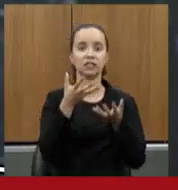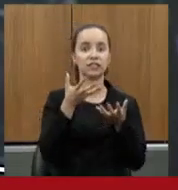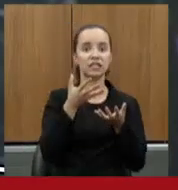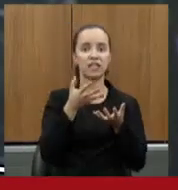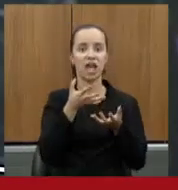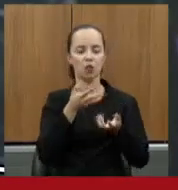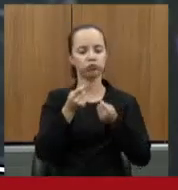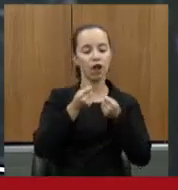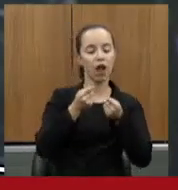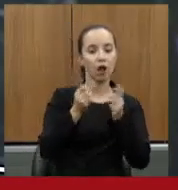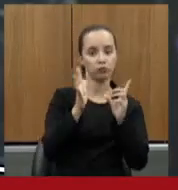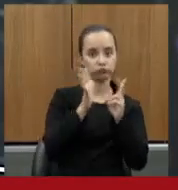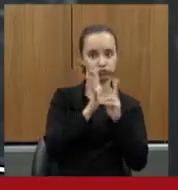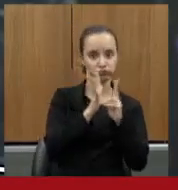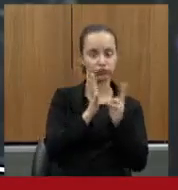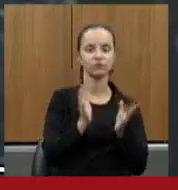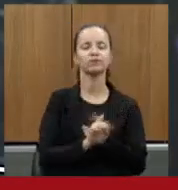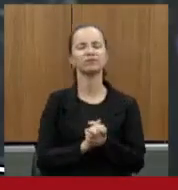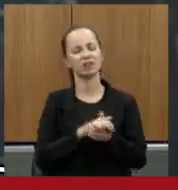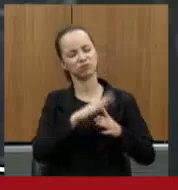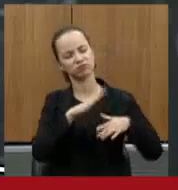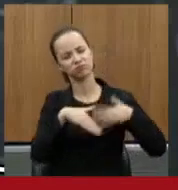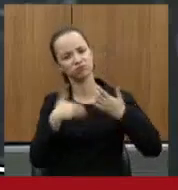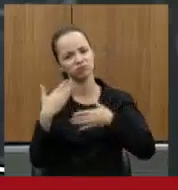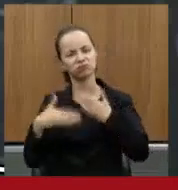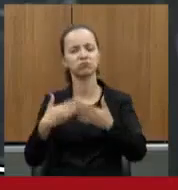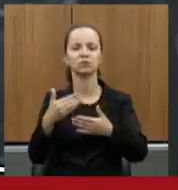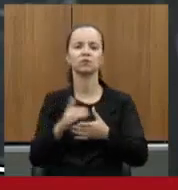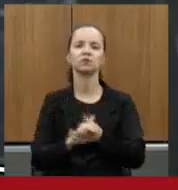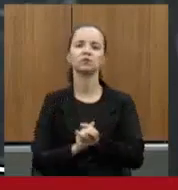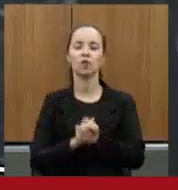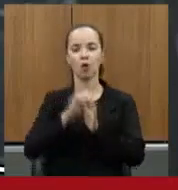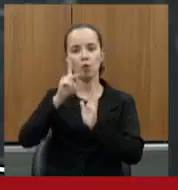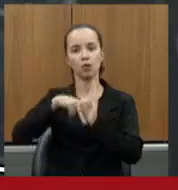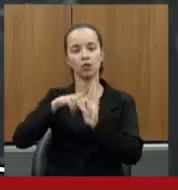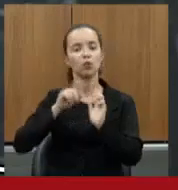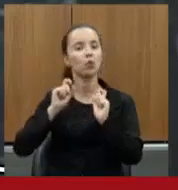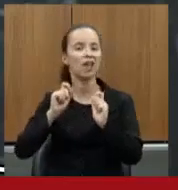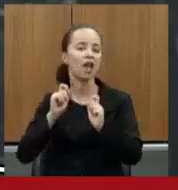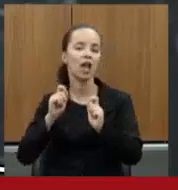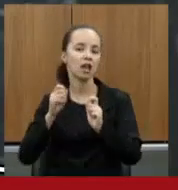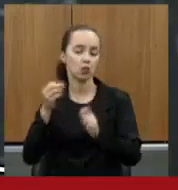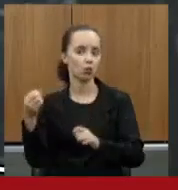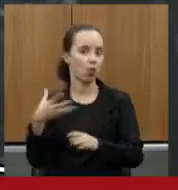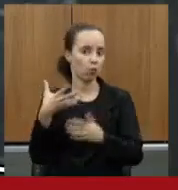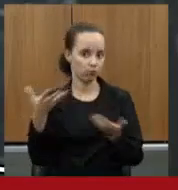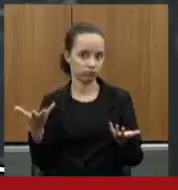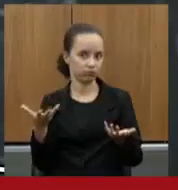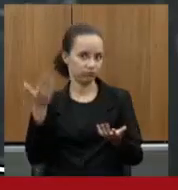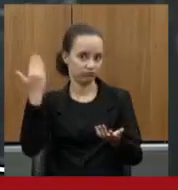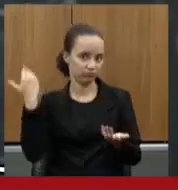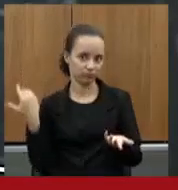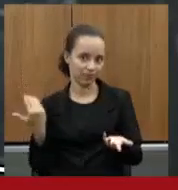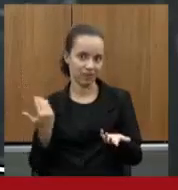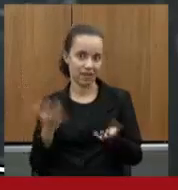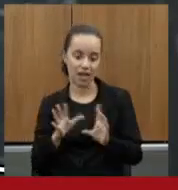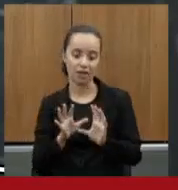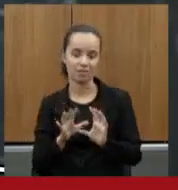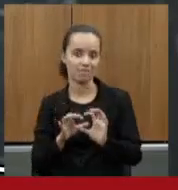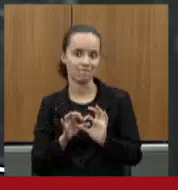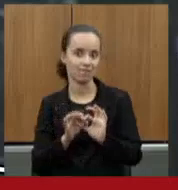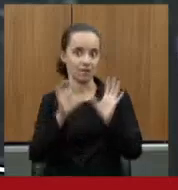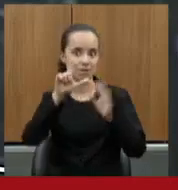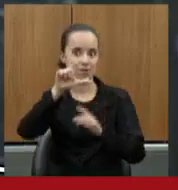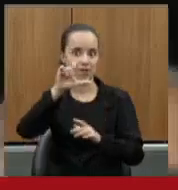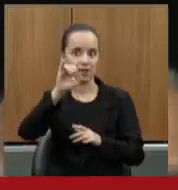índios. E por aí foi. O projeto era moderno, era liberal,